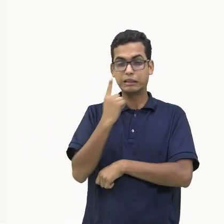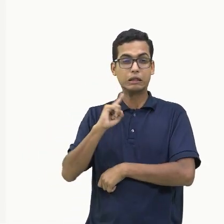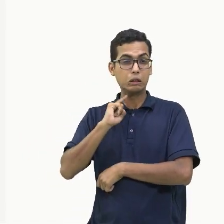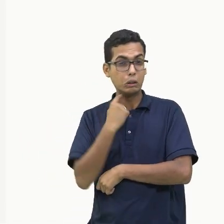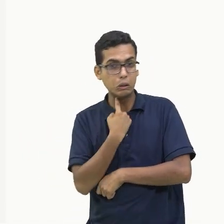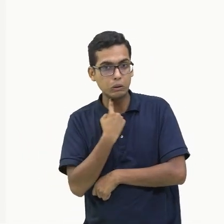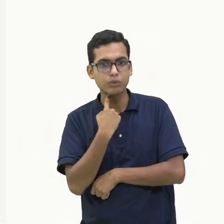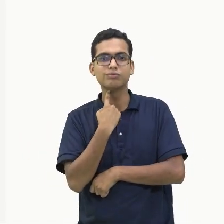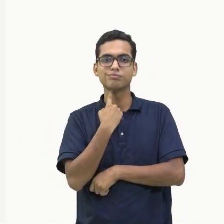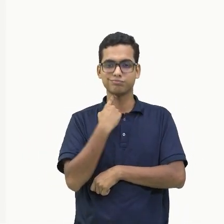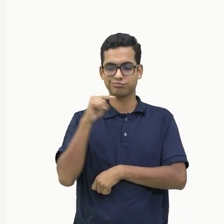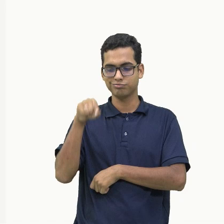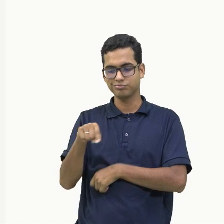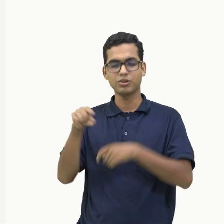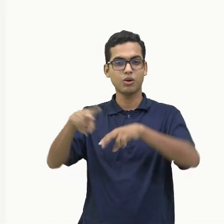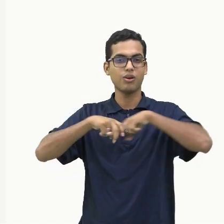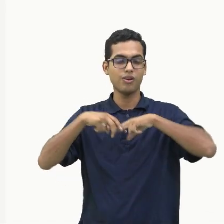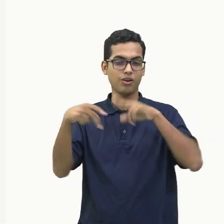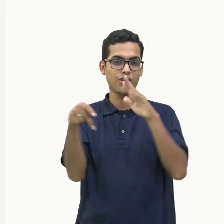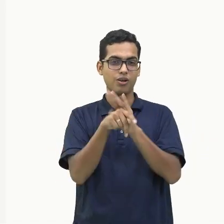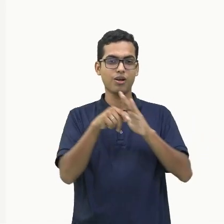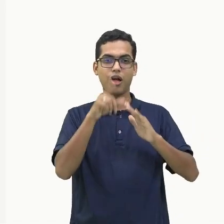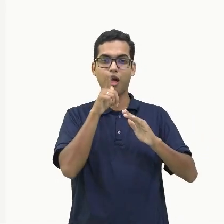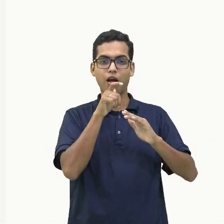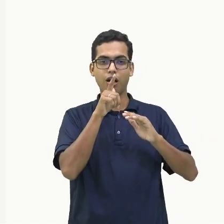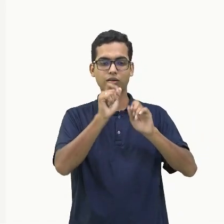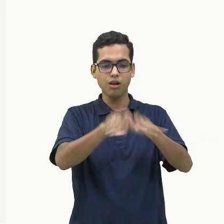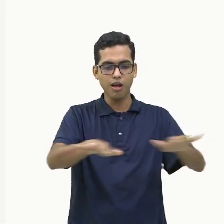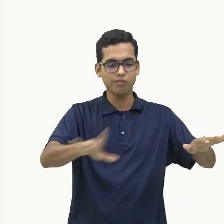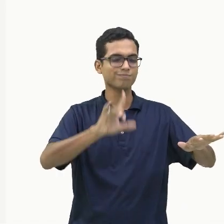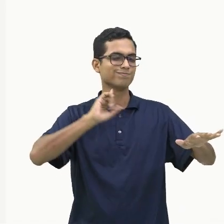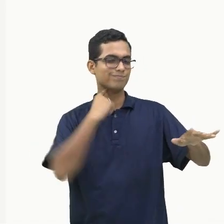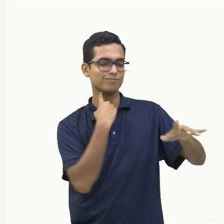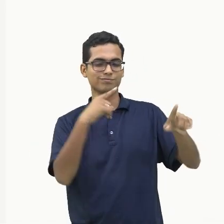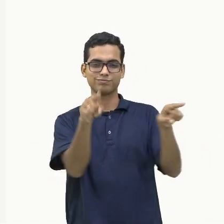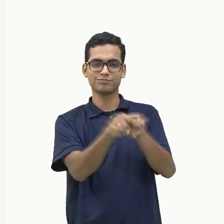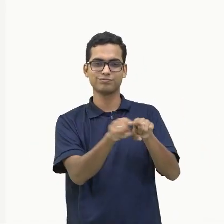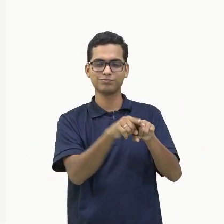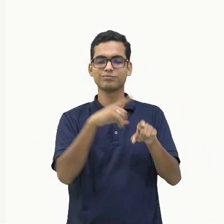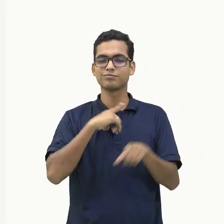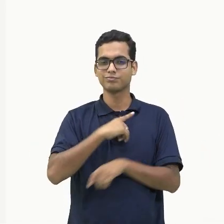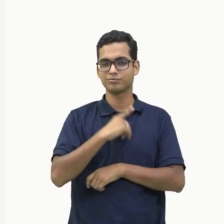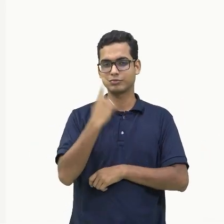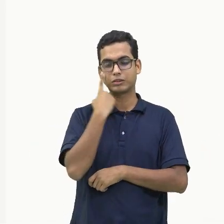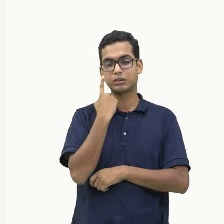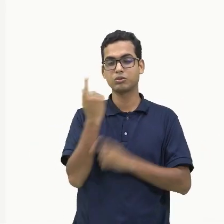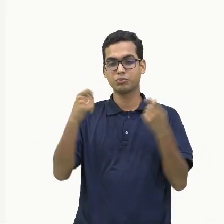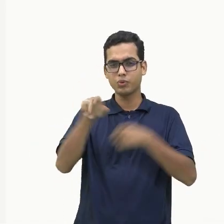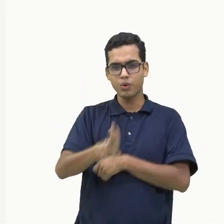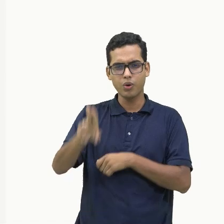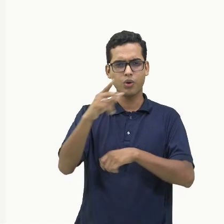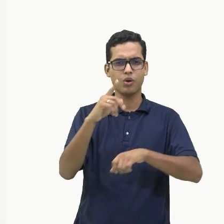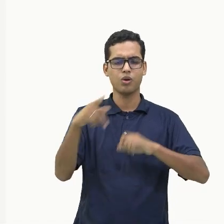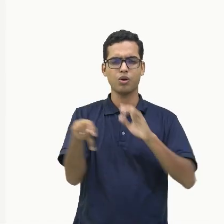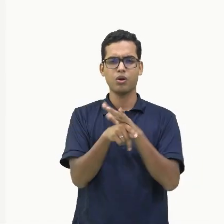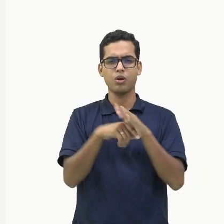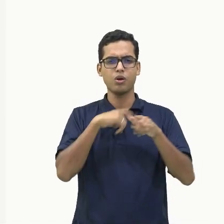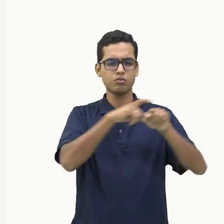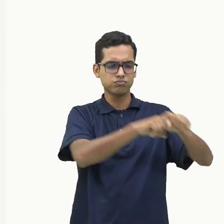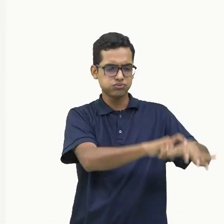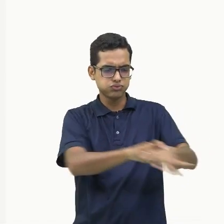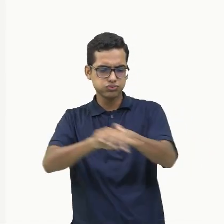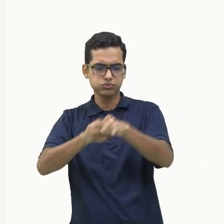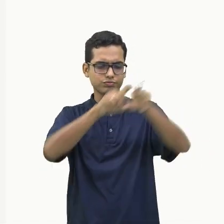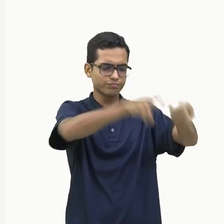contaminação está vindo para a gente também. Bem como essa água contaminada, ela pode ser também utilizada para irrigar a pecuária e a